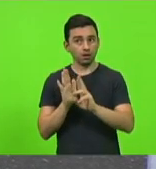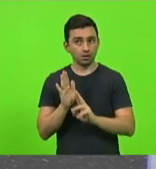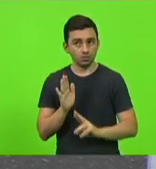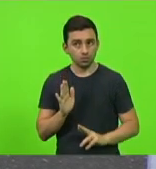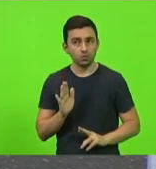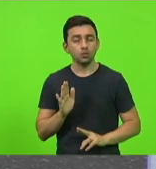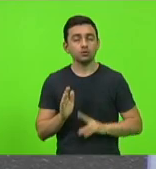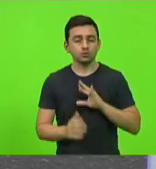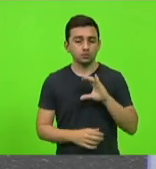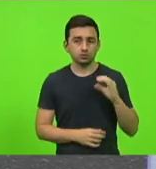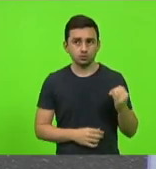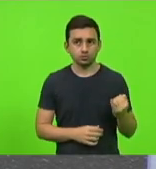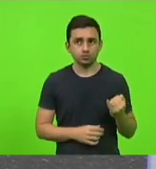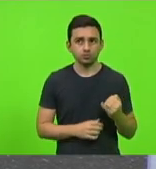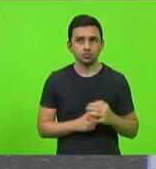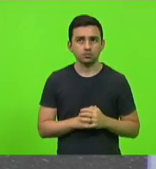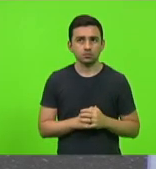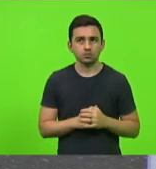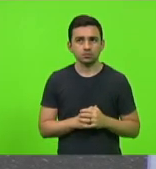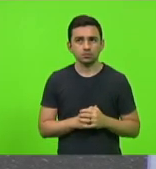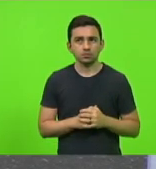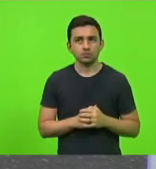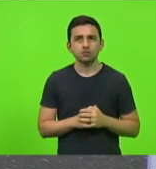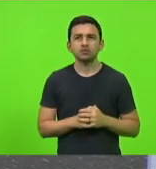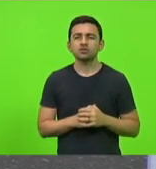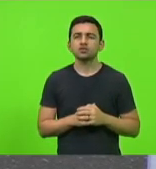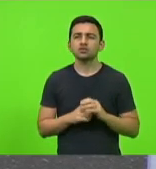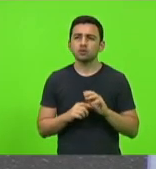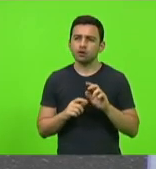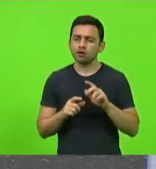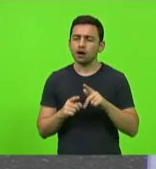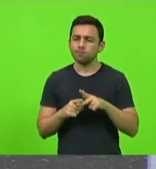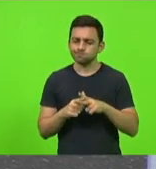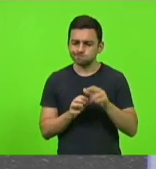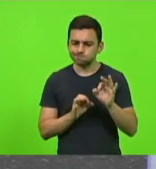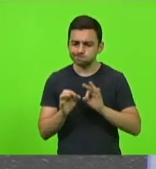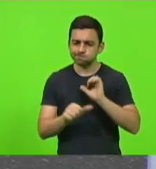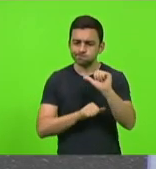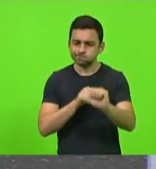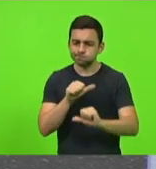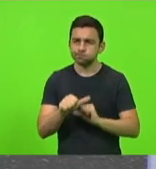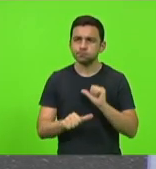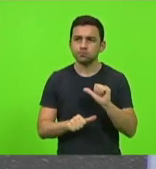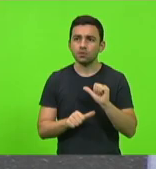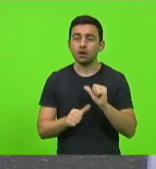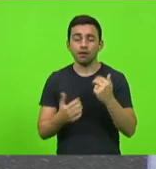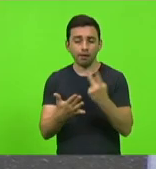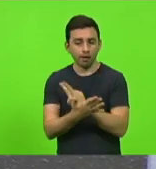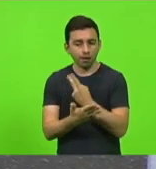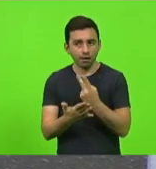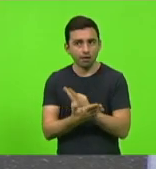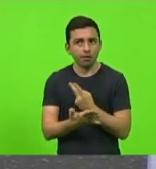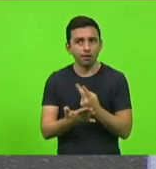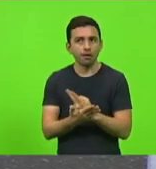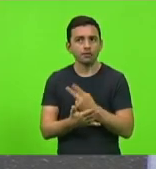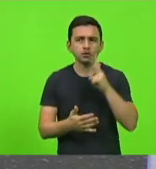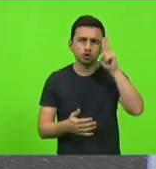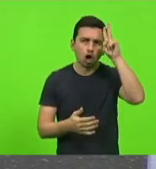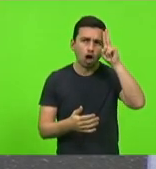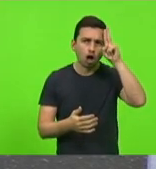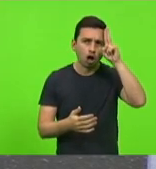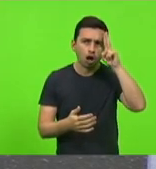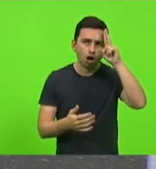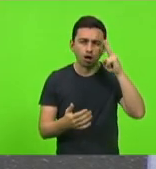de Justiça, de forma que se corrige um erro histórico, uma